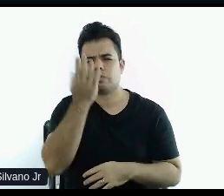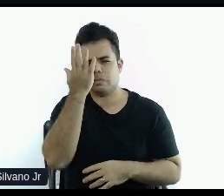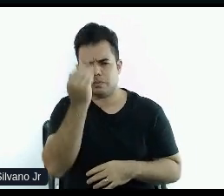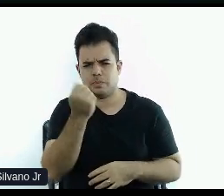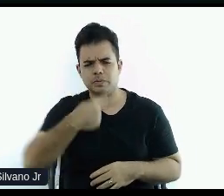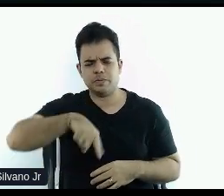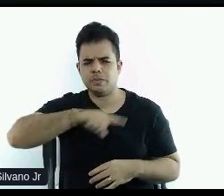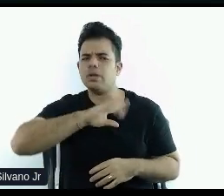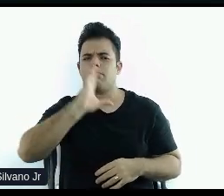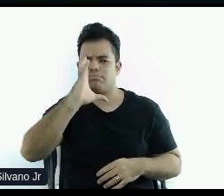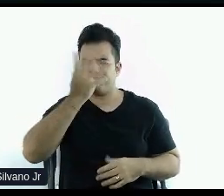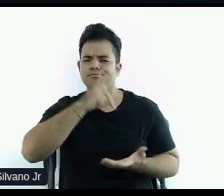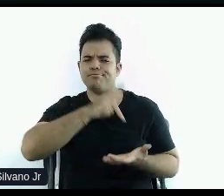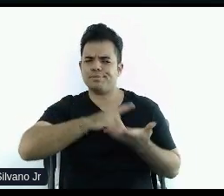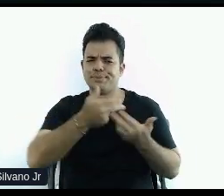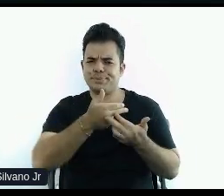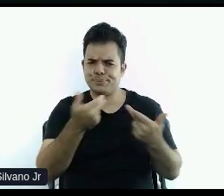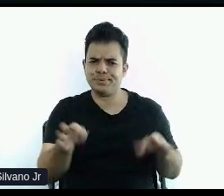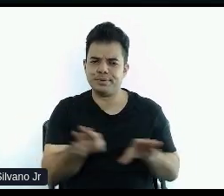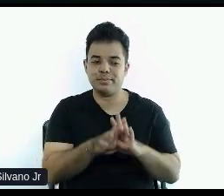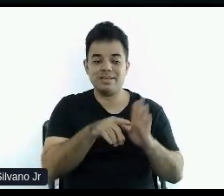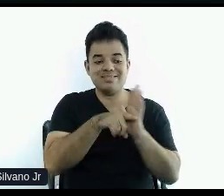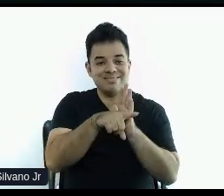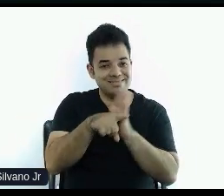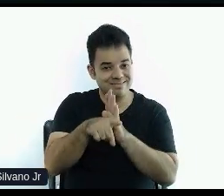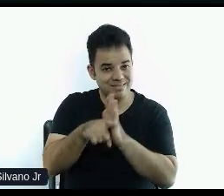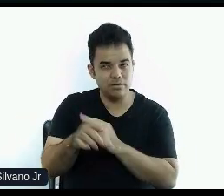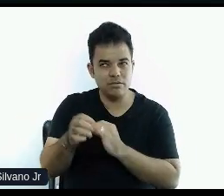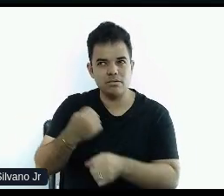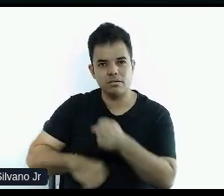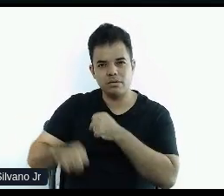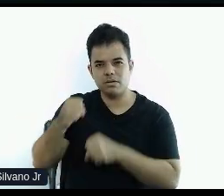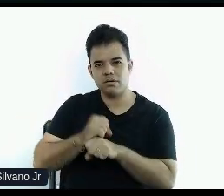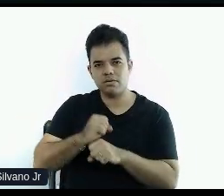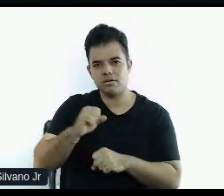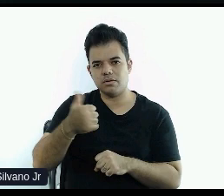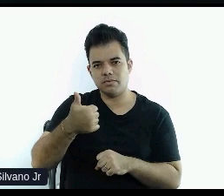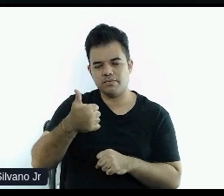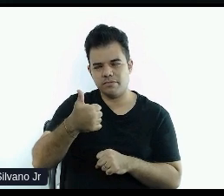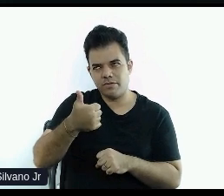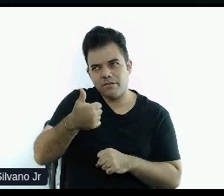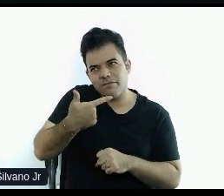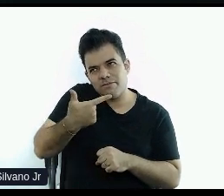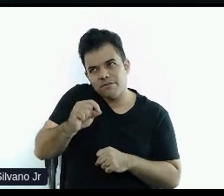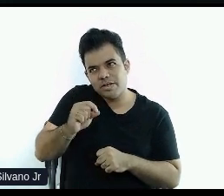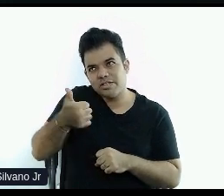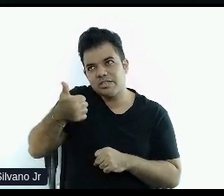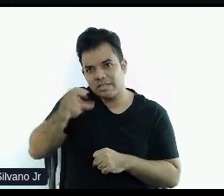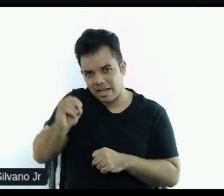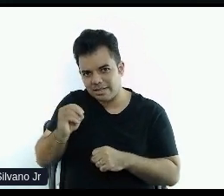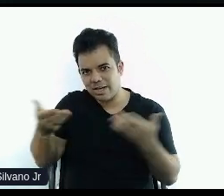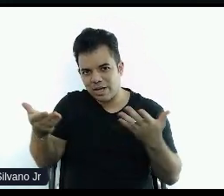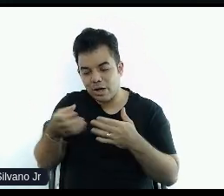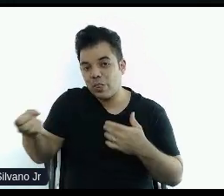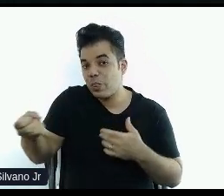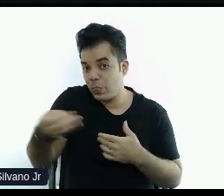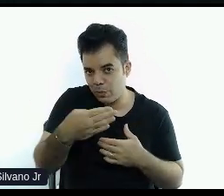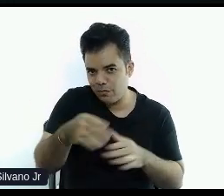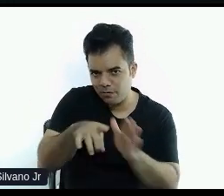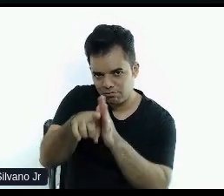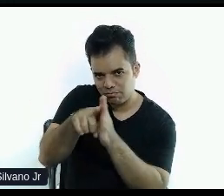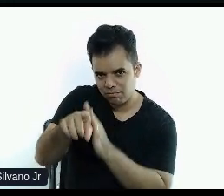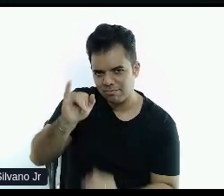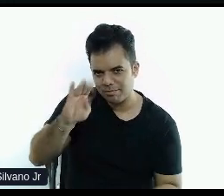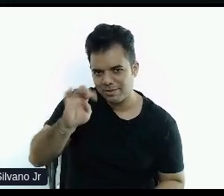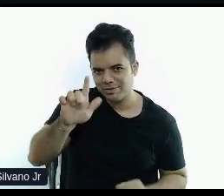realidade. De acordo com o censo de 2010, né, que está para sair um resultado do novo censo,